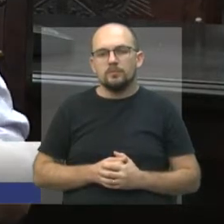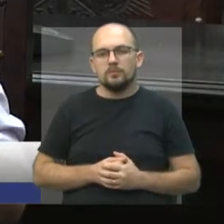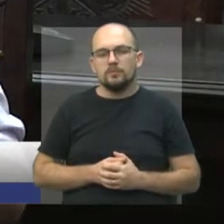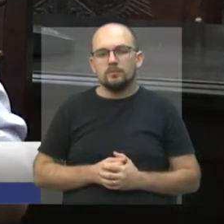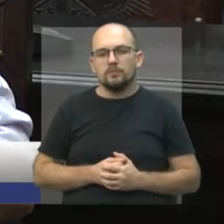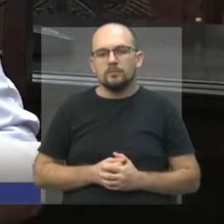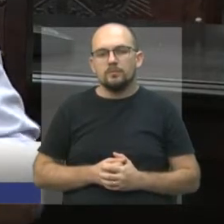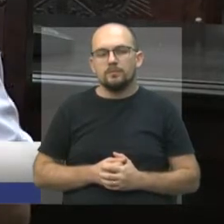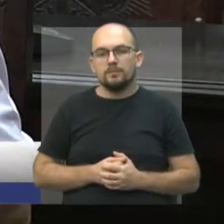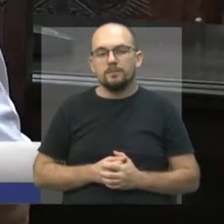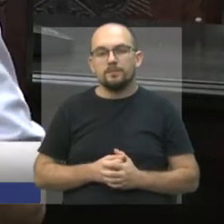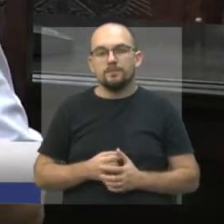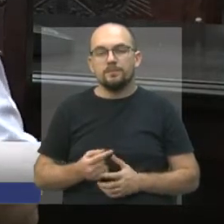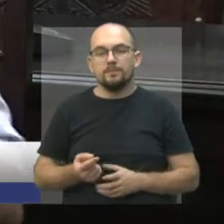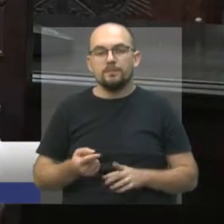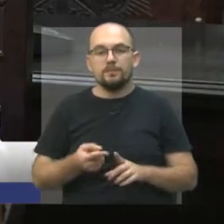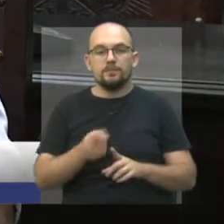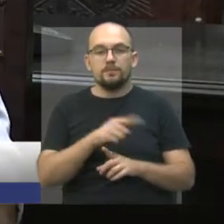na LDO.